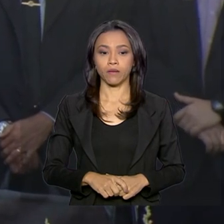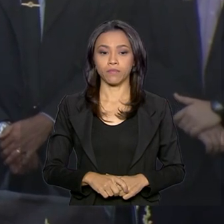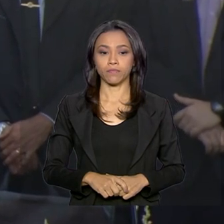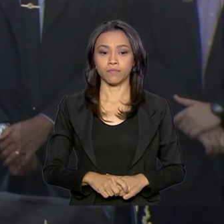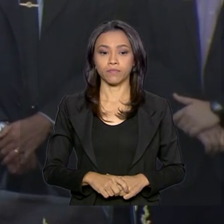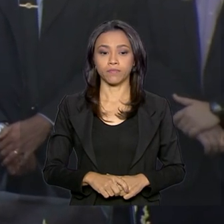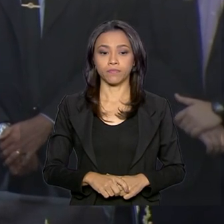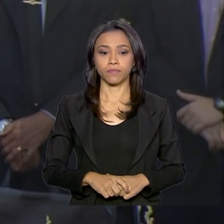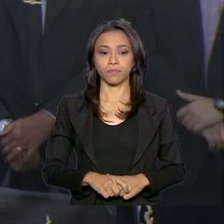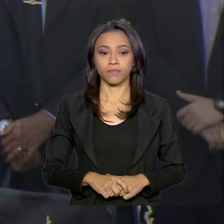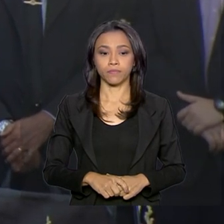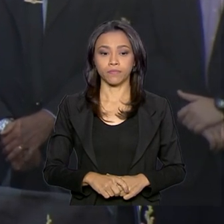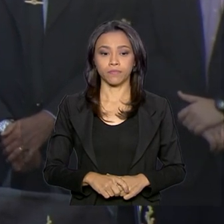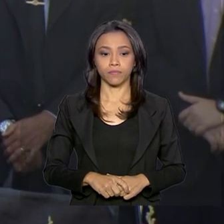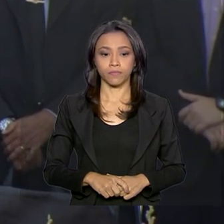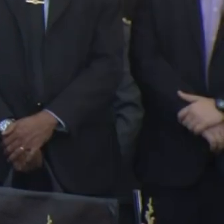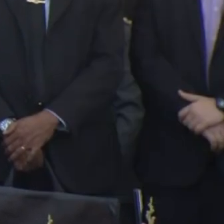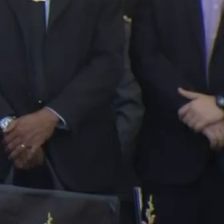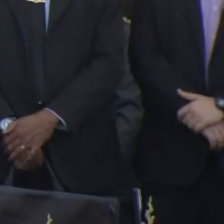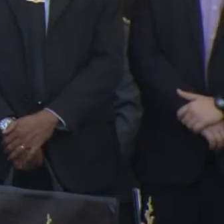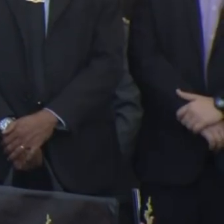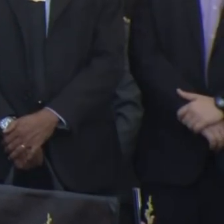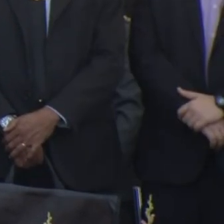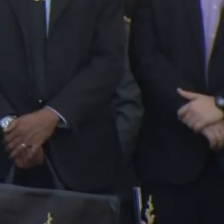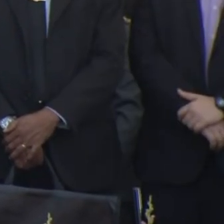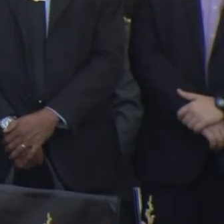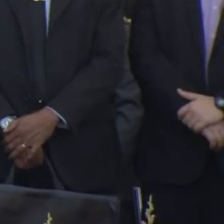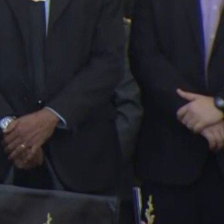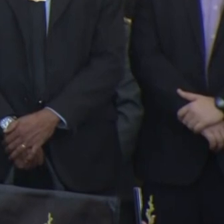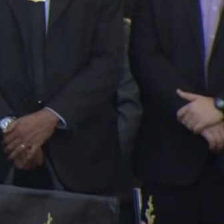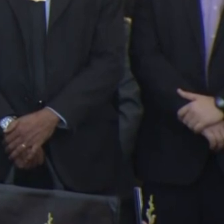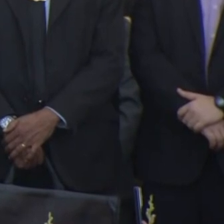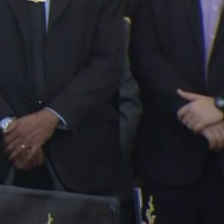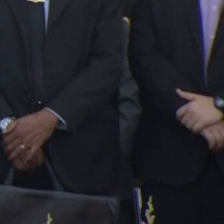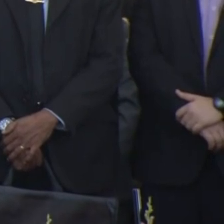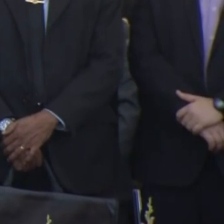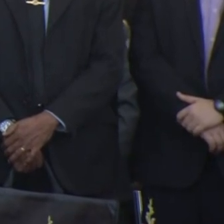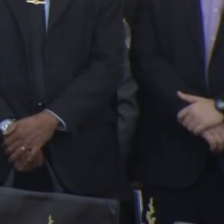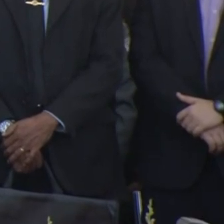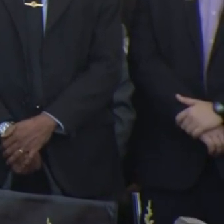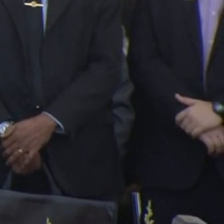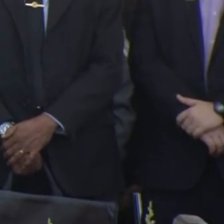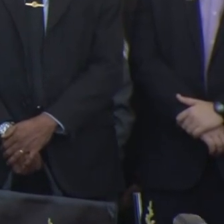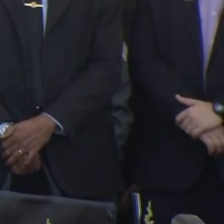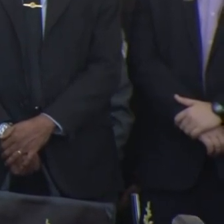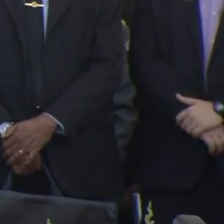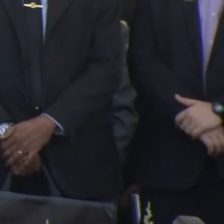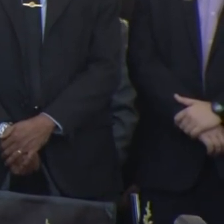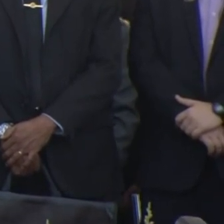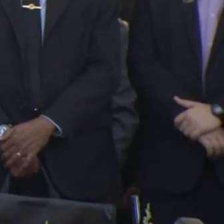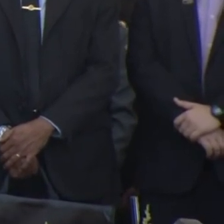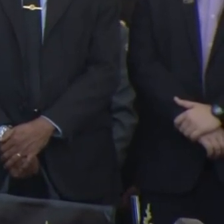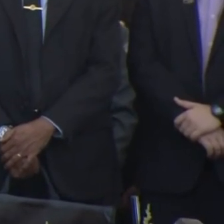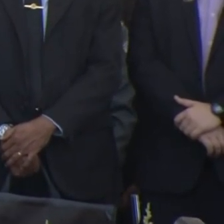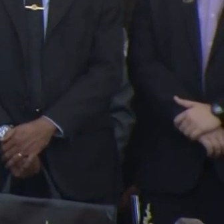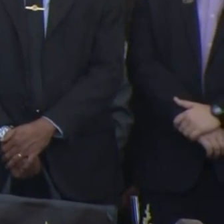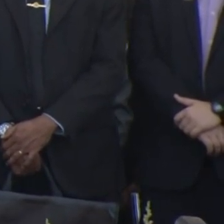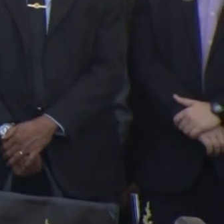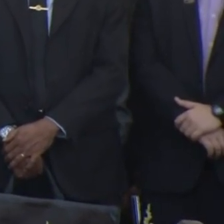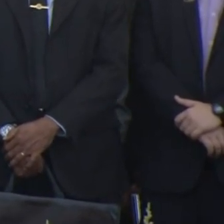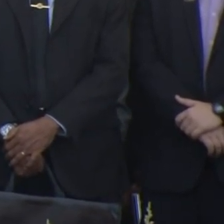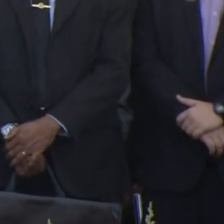estarei ao lado do povo brasileiro, ao lado dos nossos policiais, que tanto exemplo